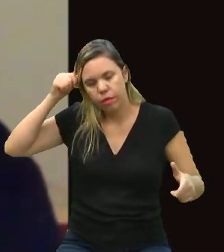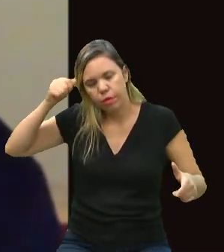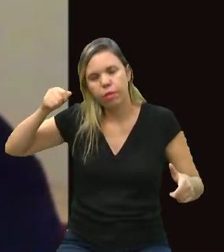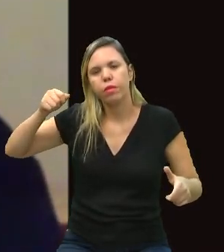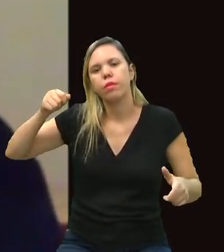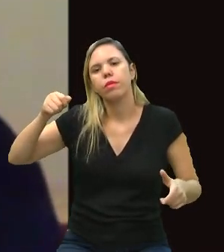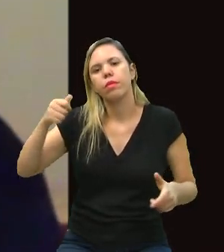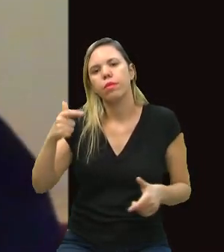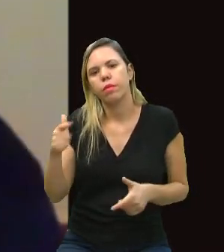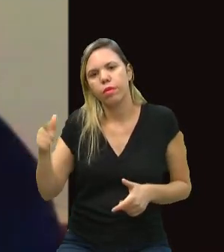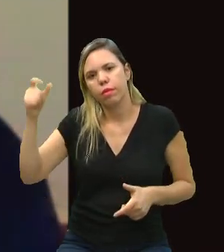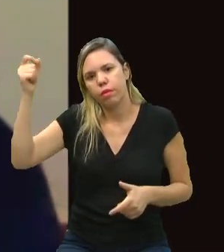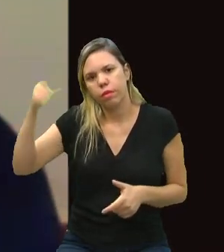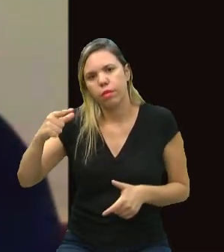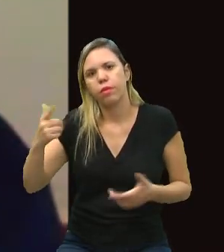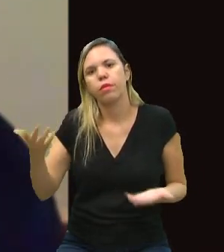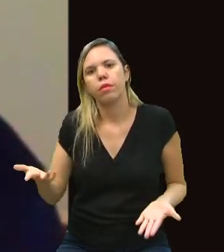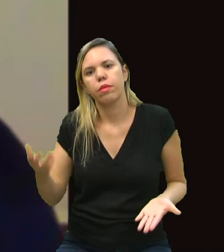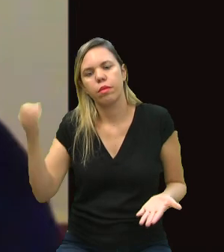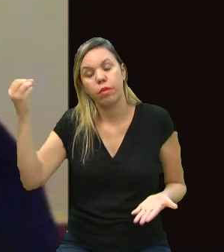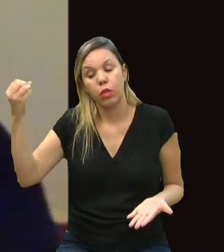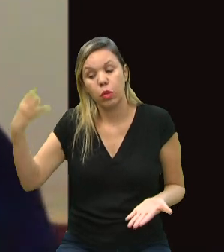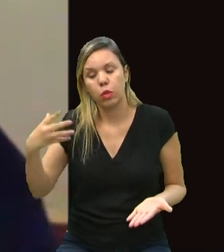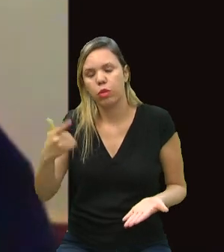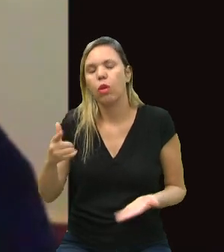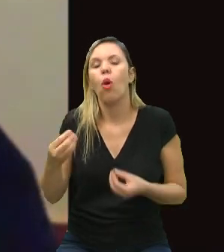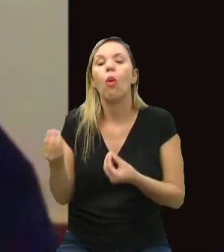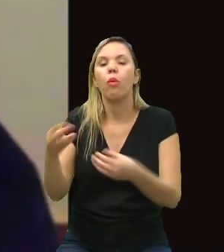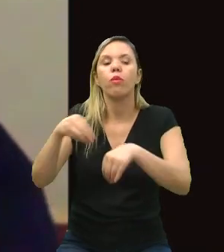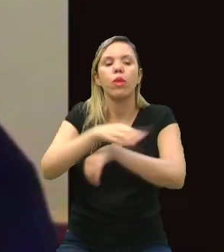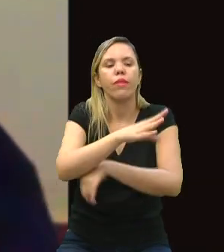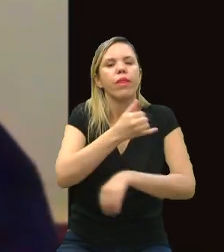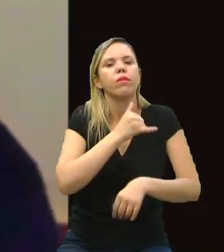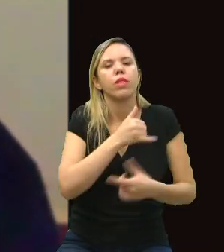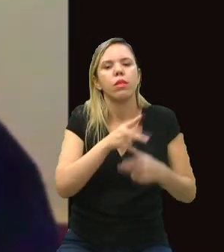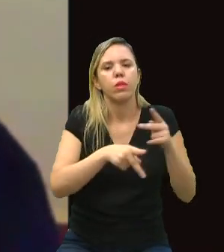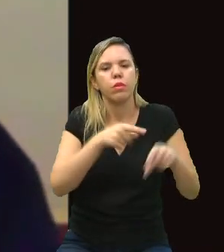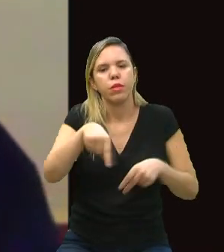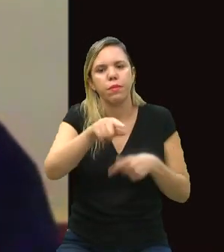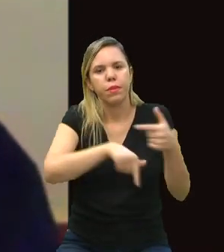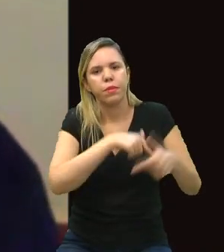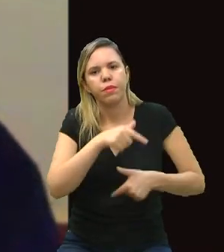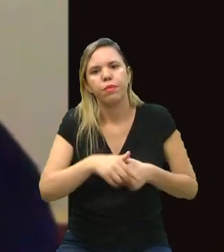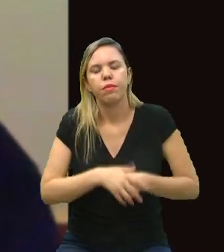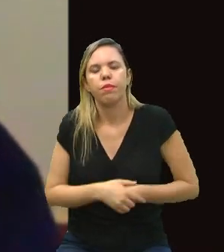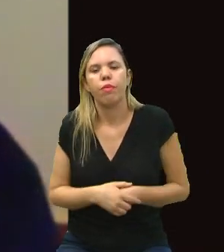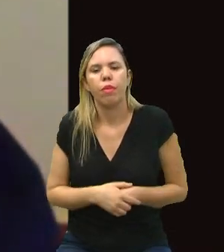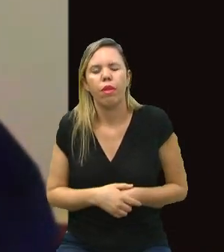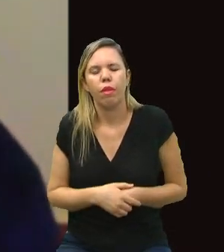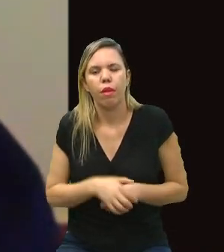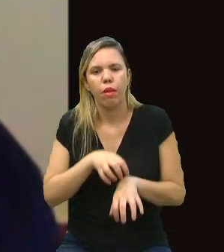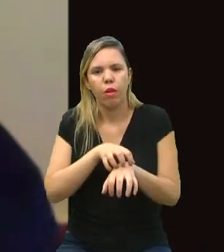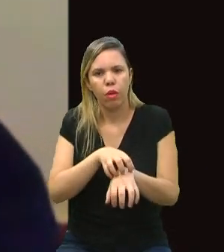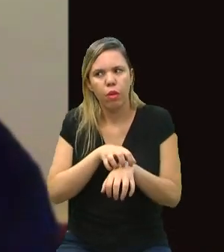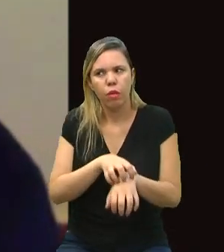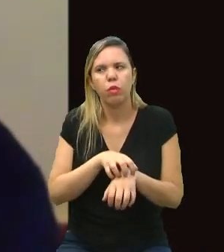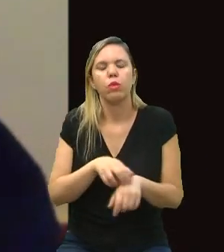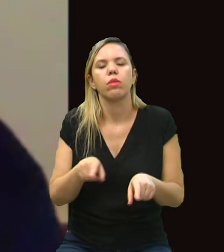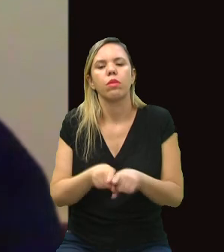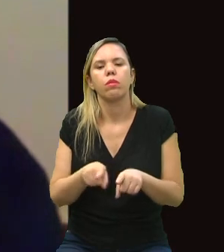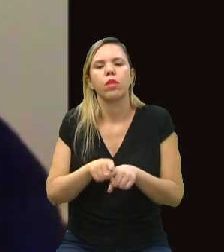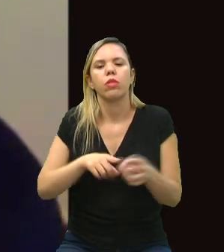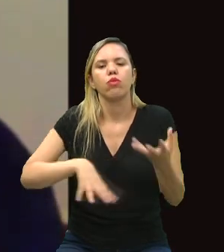e como levar a eletricidade para essas pessoas. A gente também trabalha com transporte de carga sustentável, de novo,